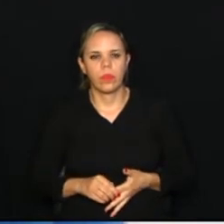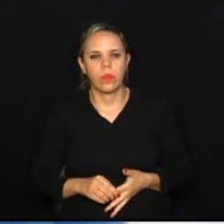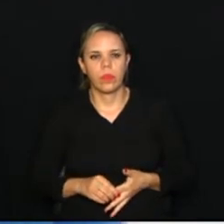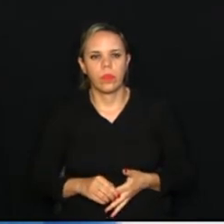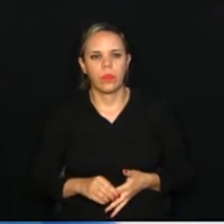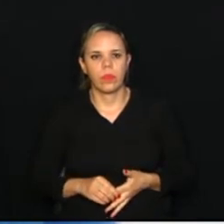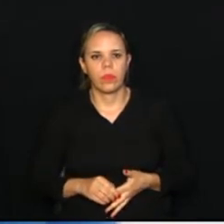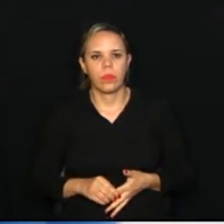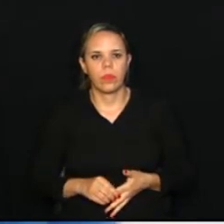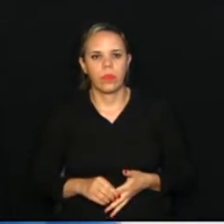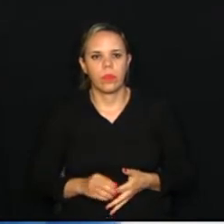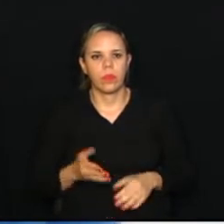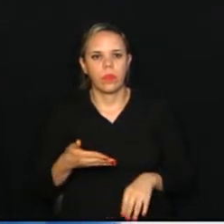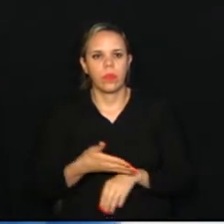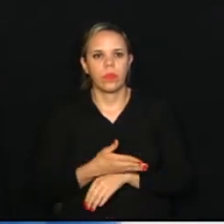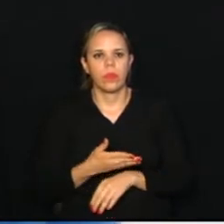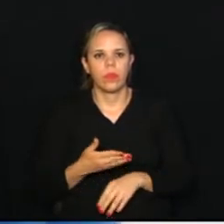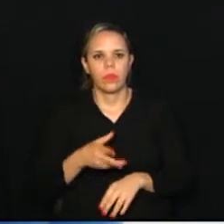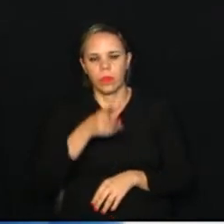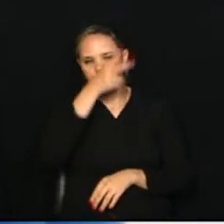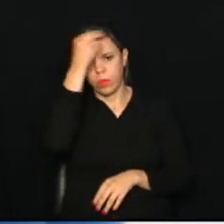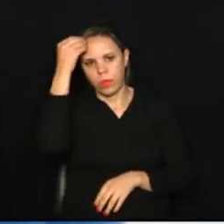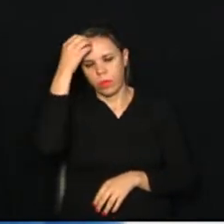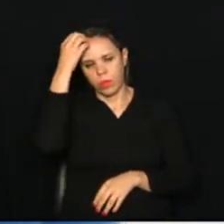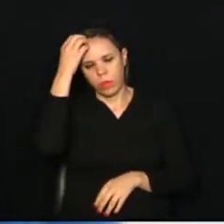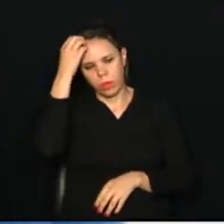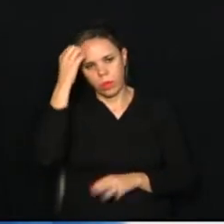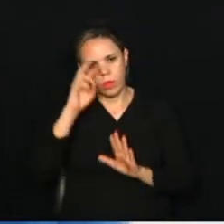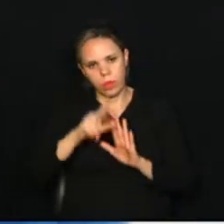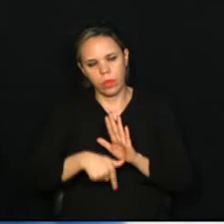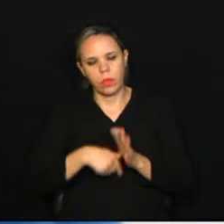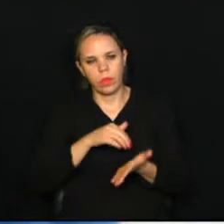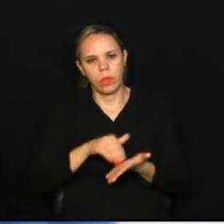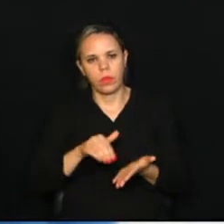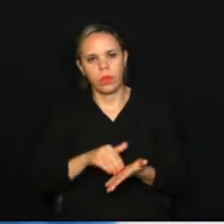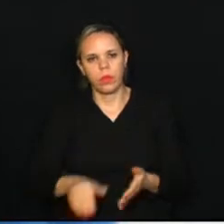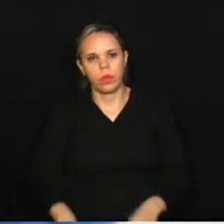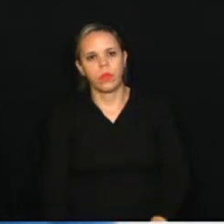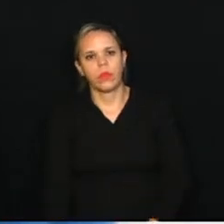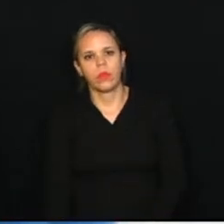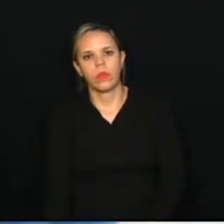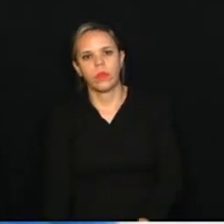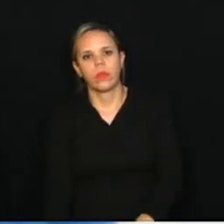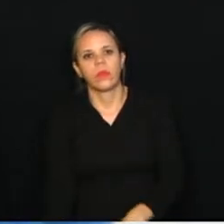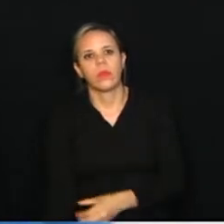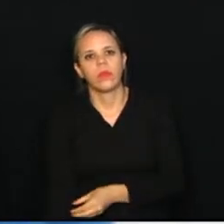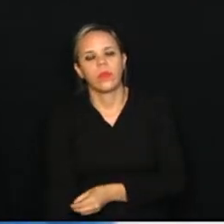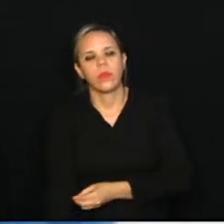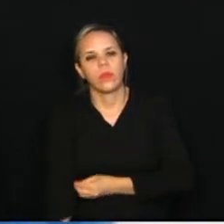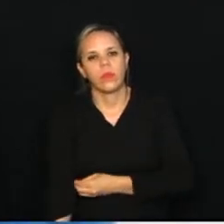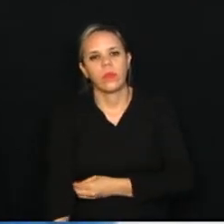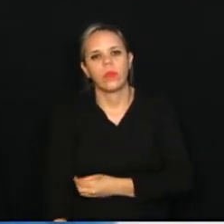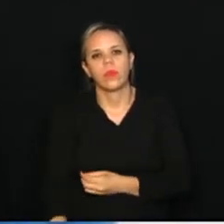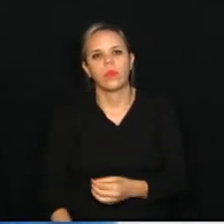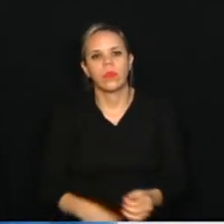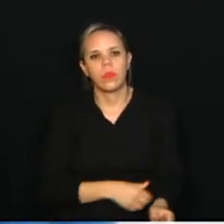que deram entrada na prefeitura de diversas secretarias e o andamento deles,